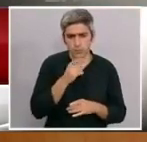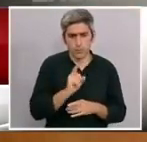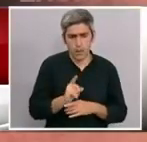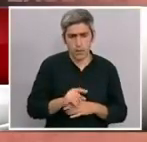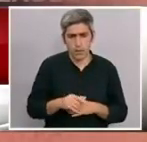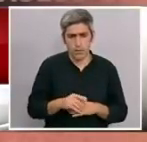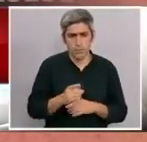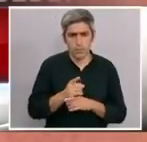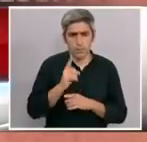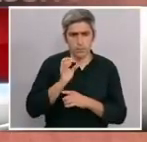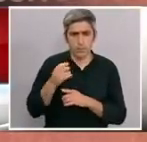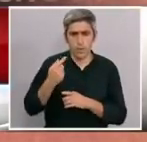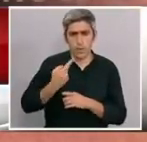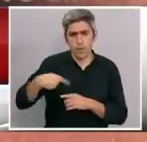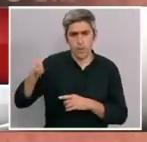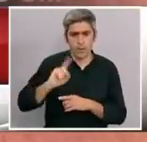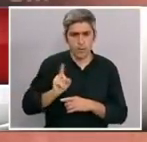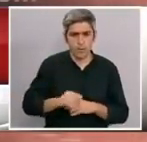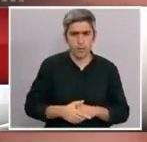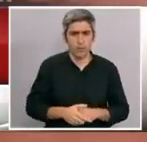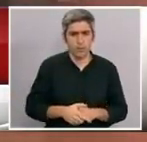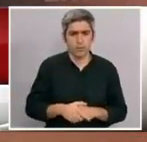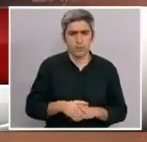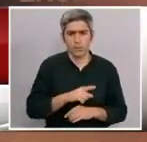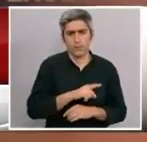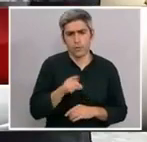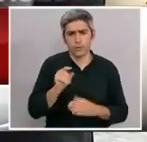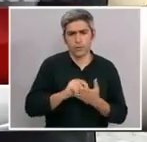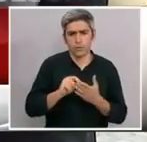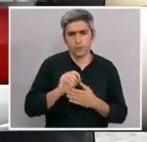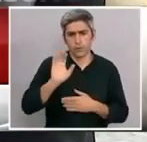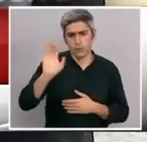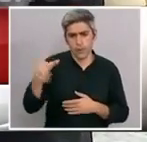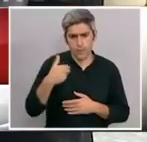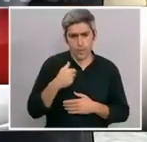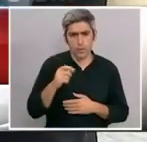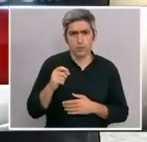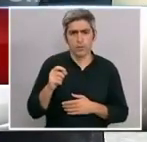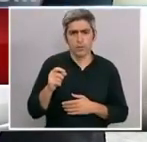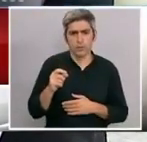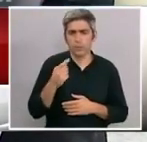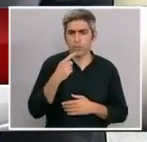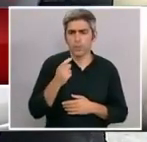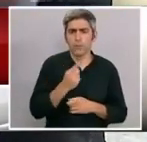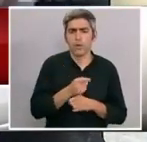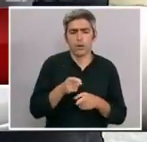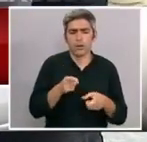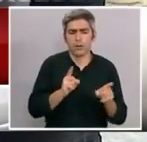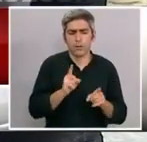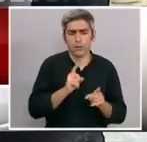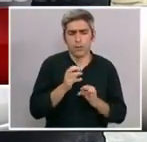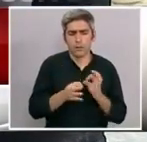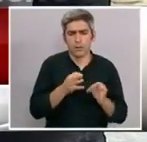que a senhora que não me tinha mandado. E ele depois foi para o escritório e chamou por ela, a perguntar-lhe porque é que não